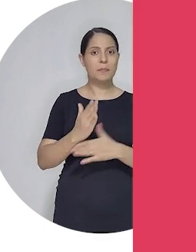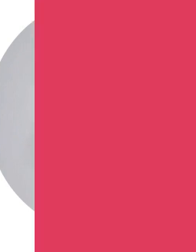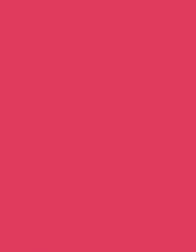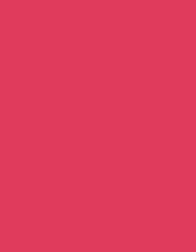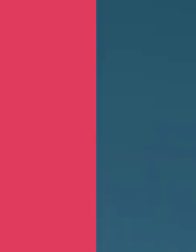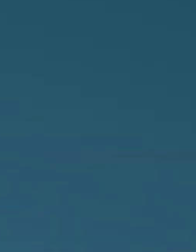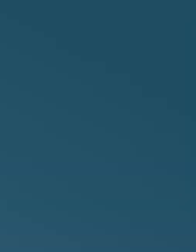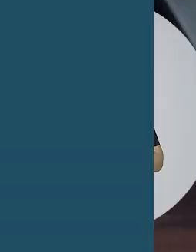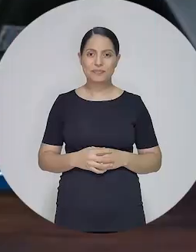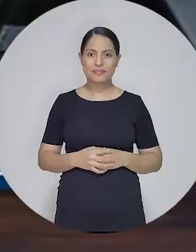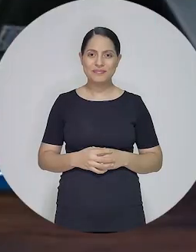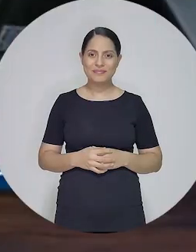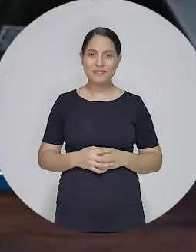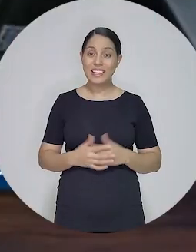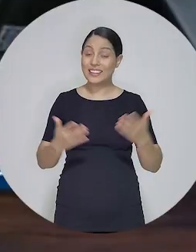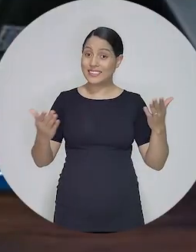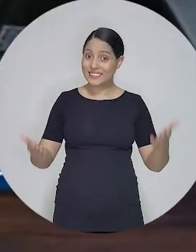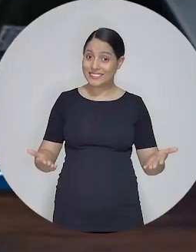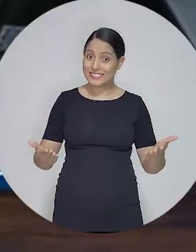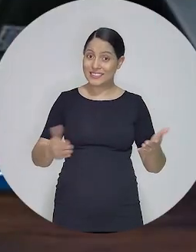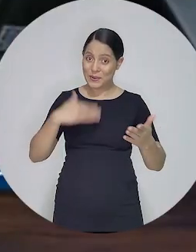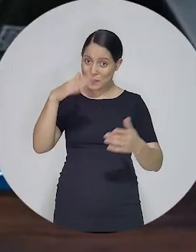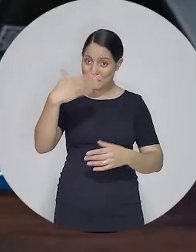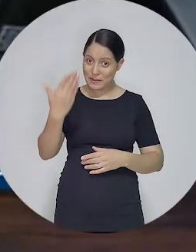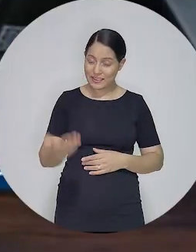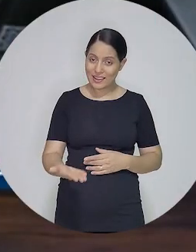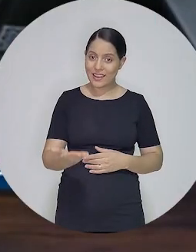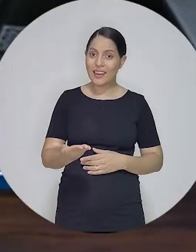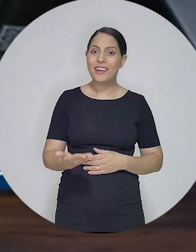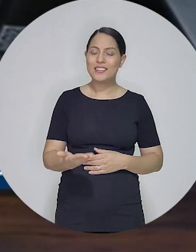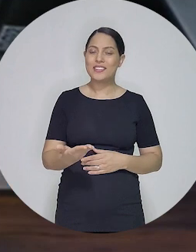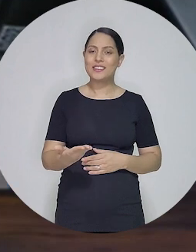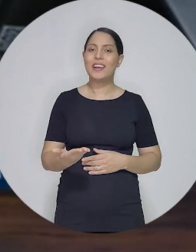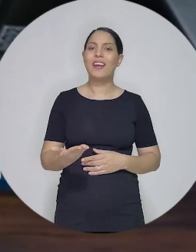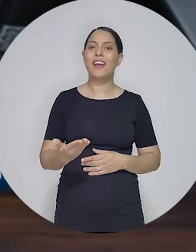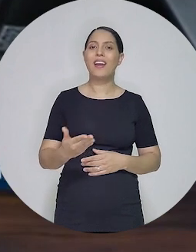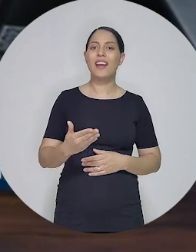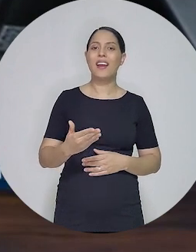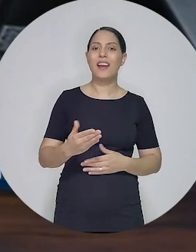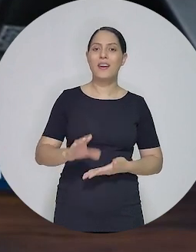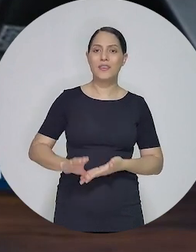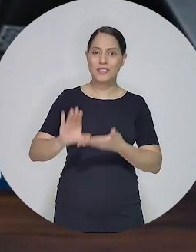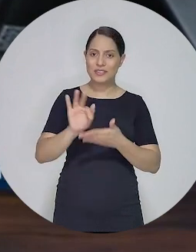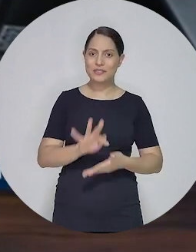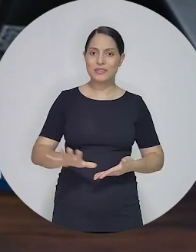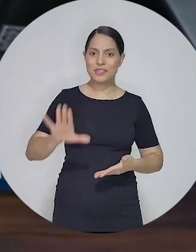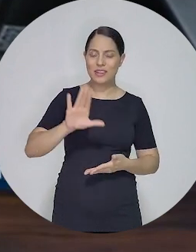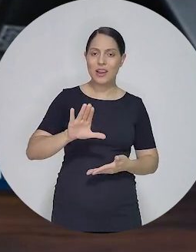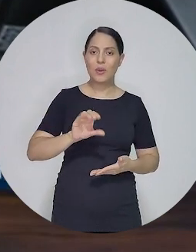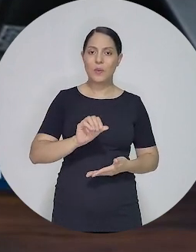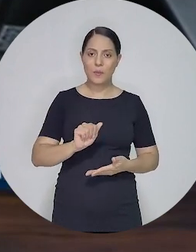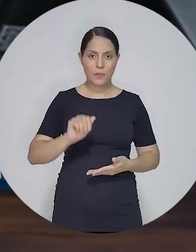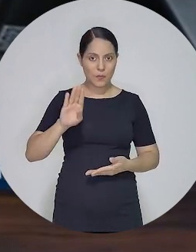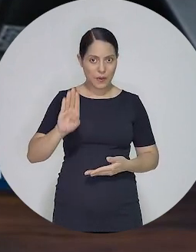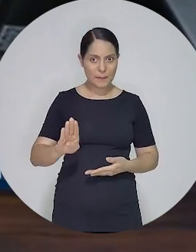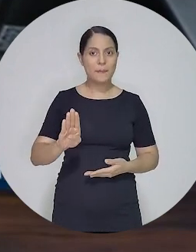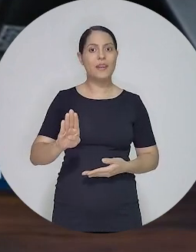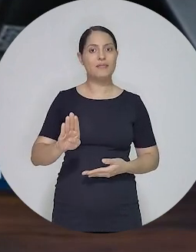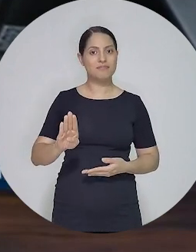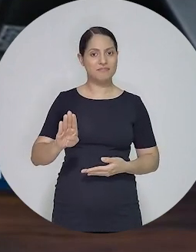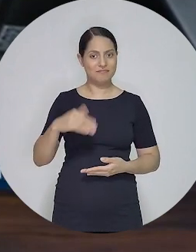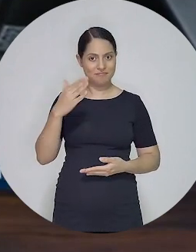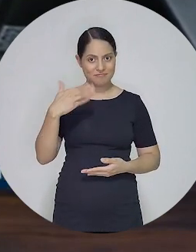maio. São nossas homenagens à Ordem dos Advogados do Brasil, na pessoa do seu presidente nacional, José